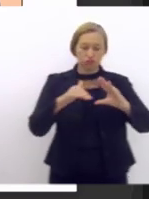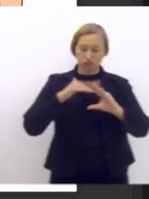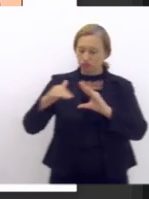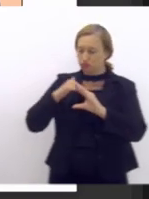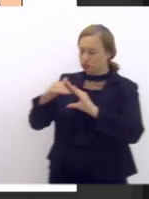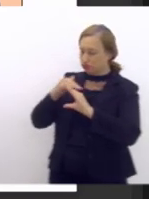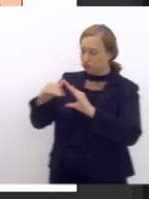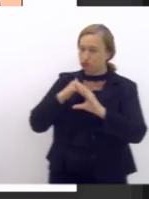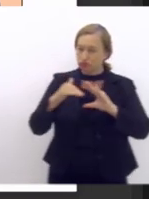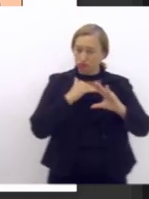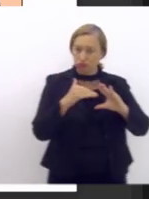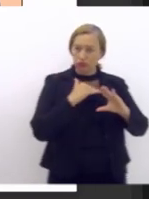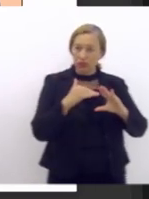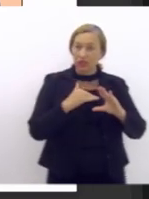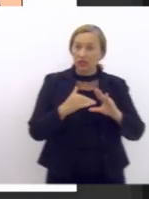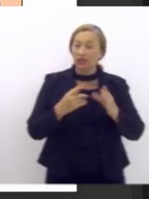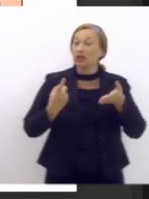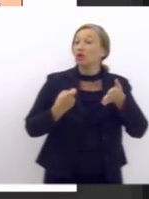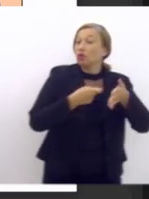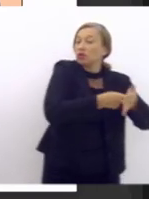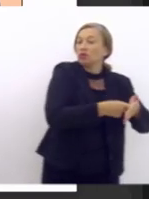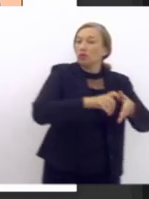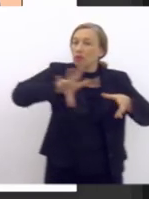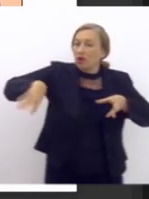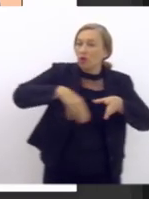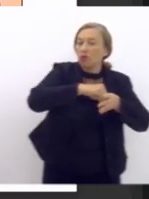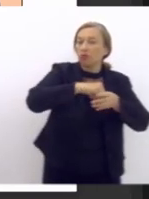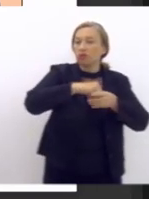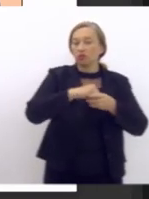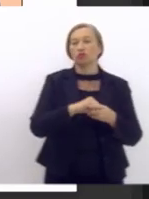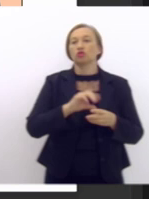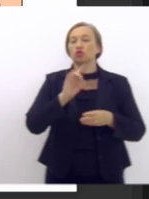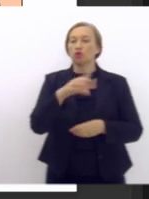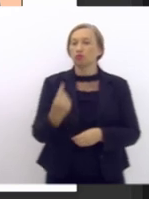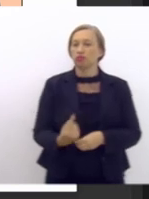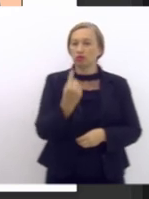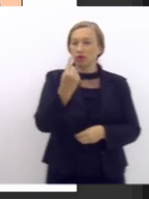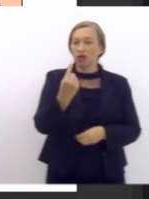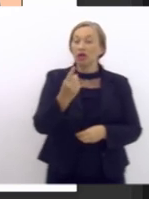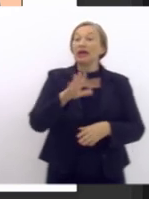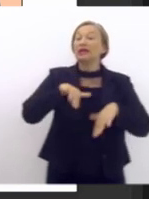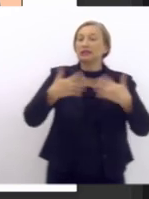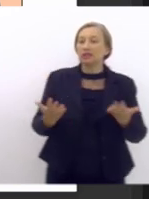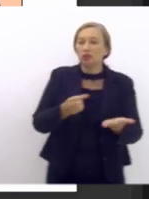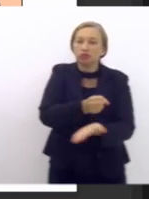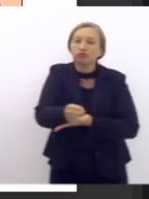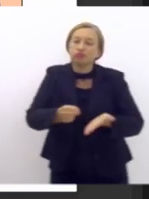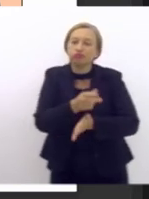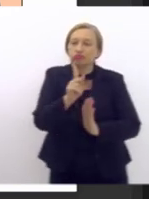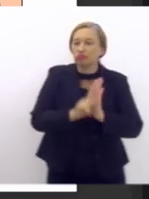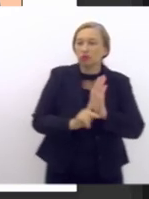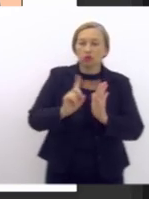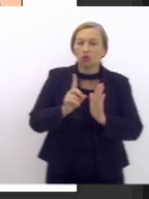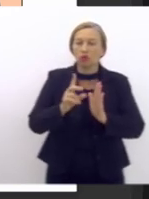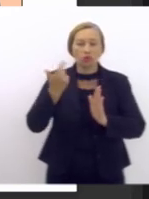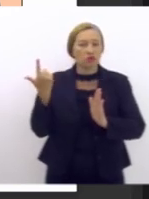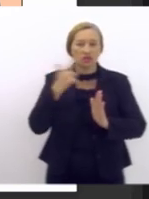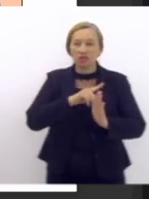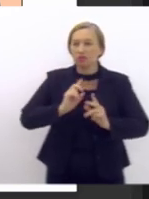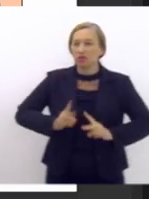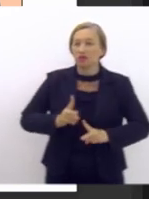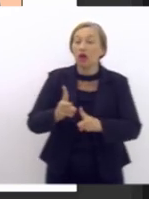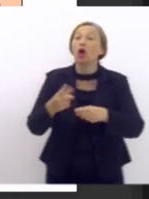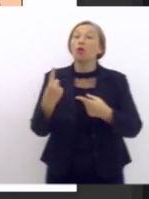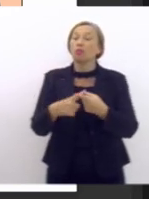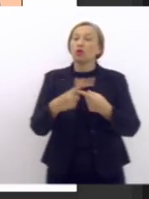gente, periodicamente, essas denúncias para consolidá-las em uma base só. Porém, esse projeto piloto ele não foi adiante porque os próprios órgãos